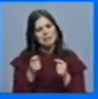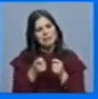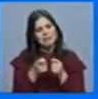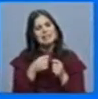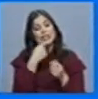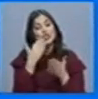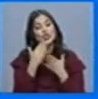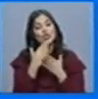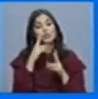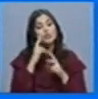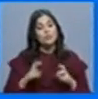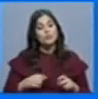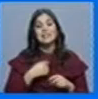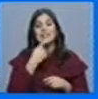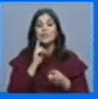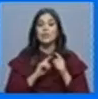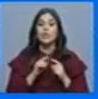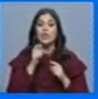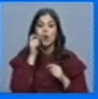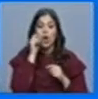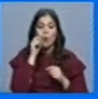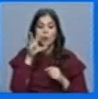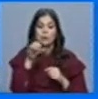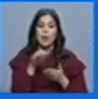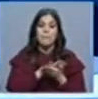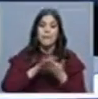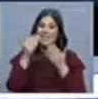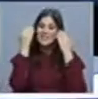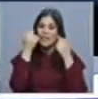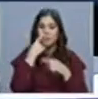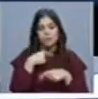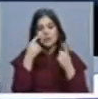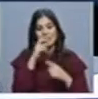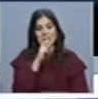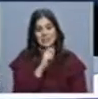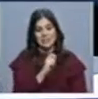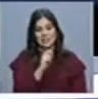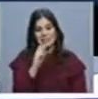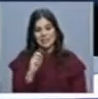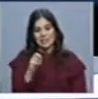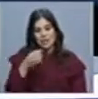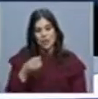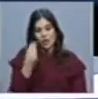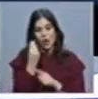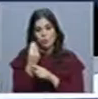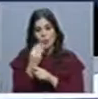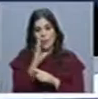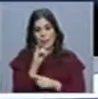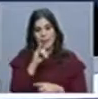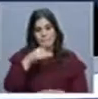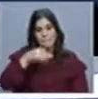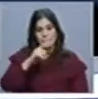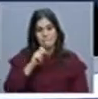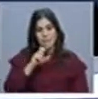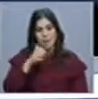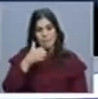ele fez? Ele pegou, precisamente, em base de dados que apresentavam 339 objetos hiperbólicos, ou seja, com